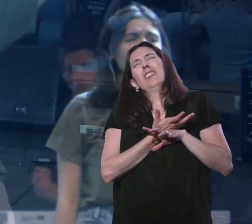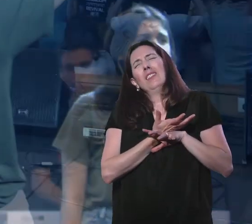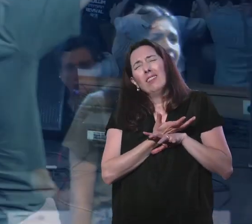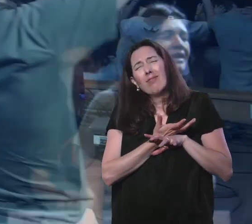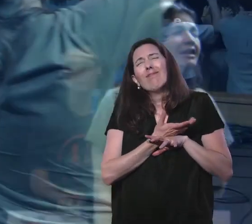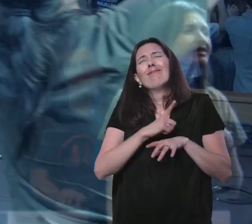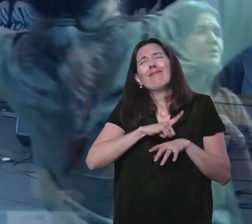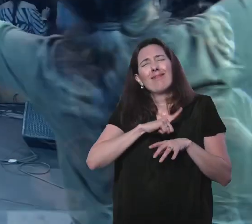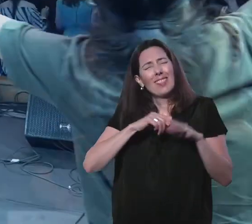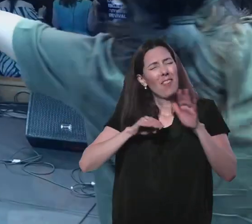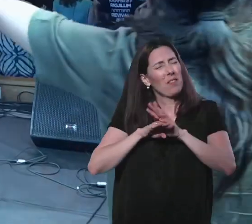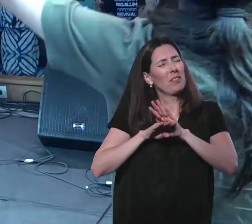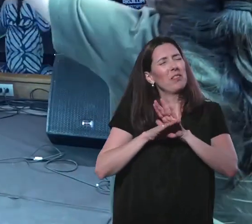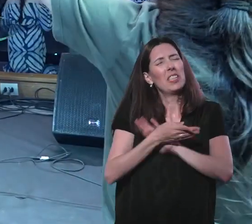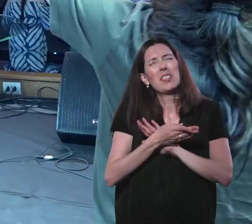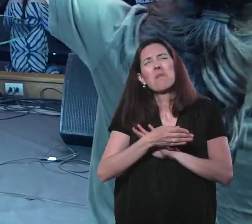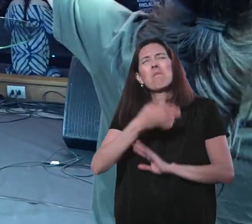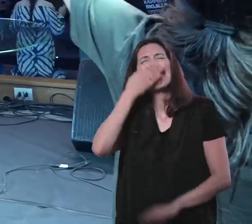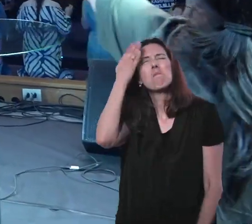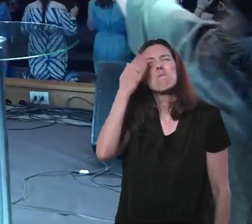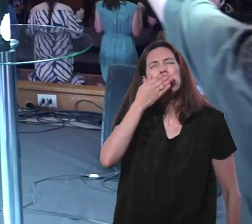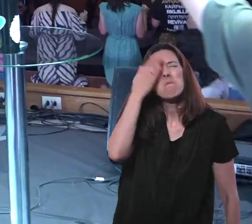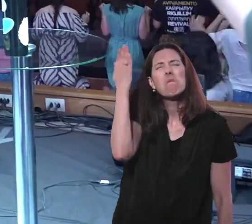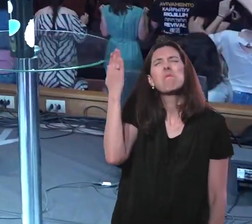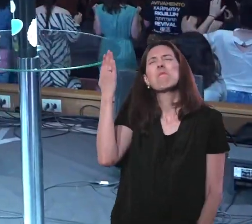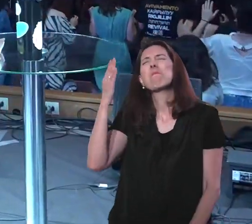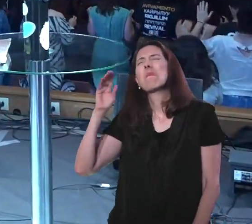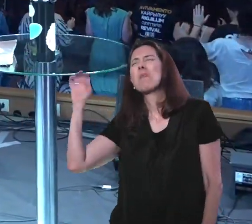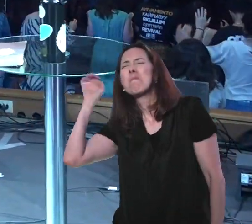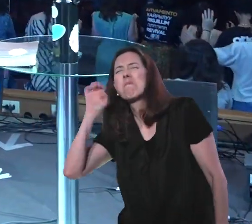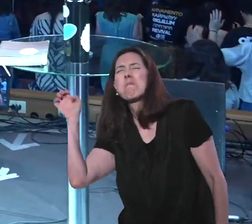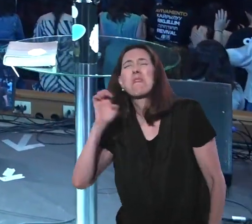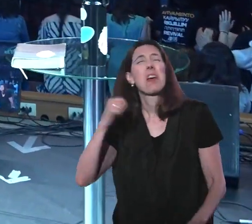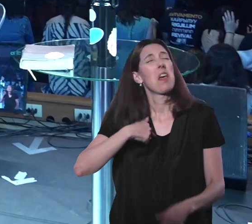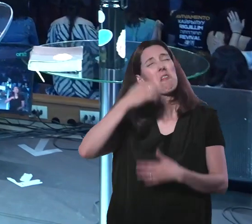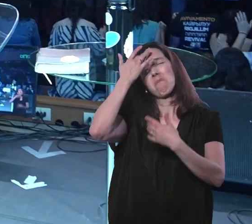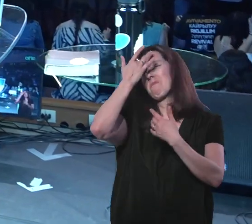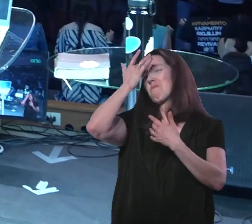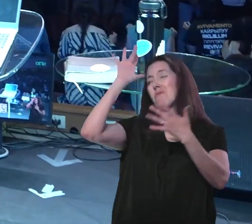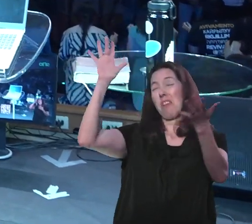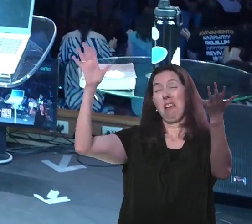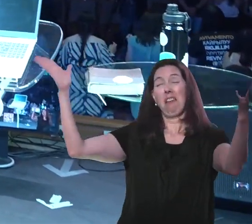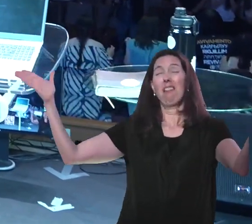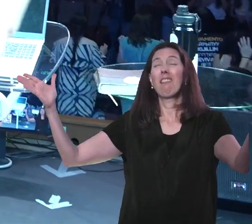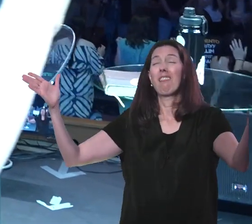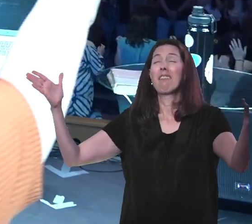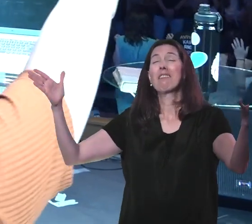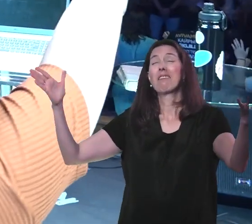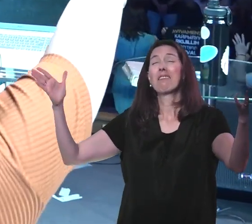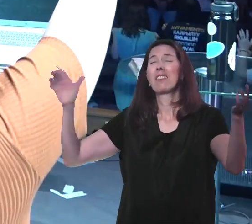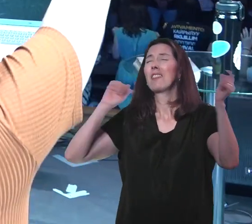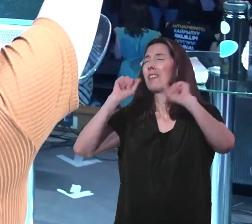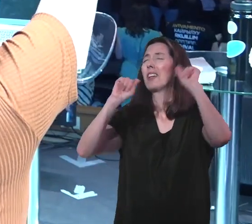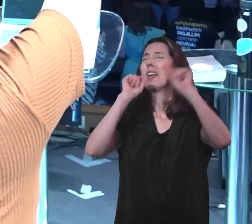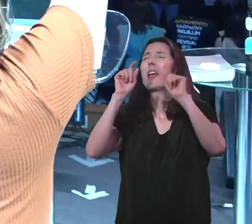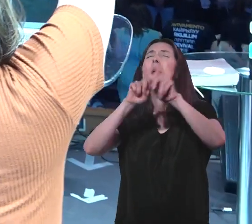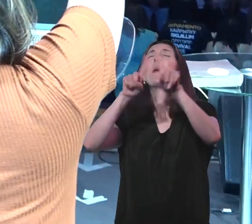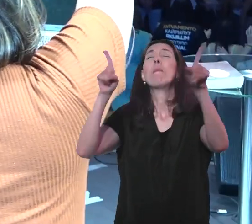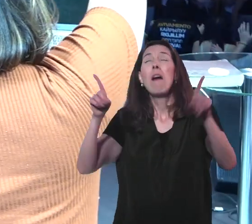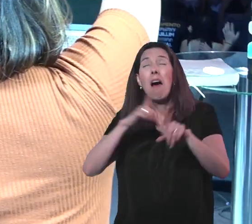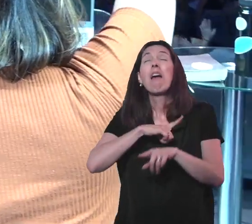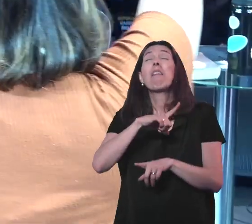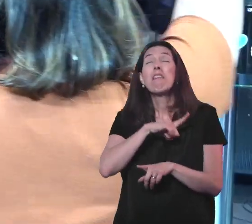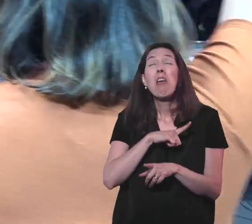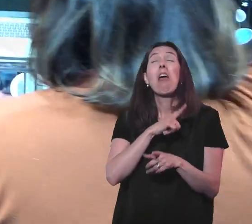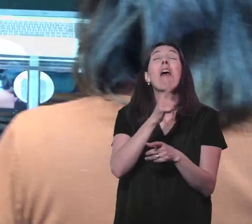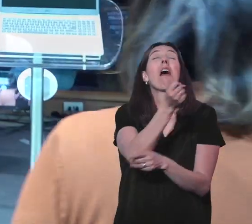vícios, pornografia, homossexualidade, eu não sei, Deus. Mas tem pessoas aqui